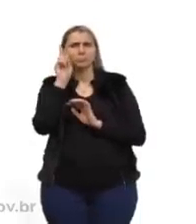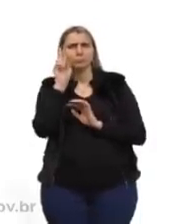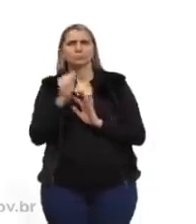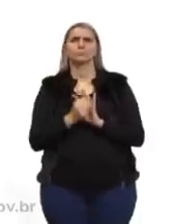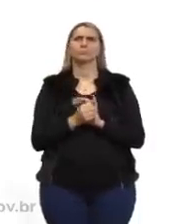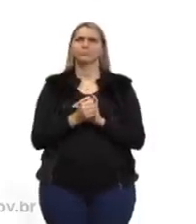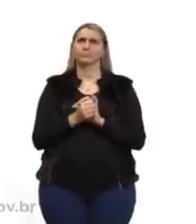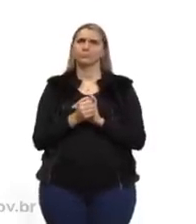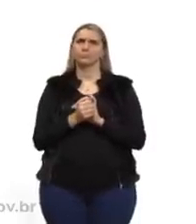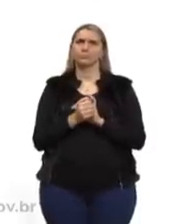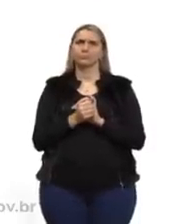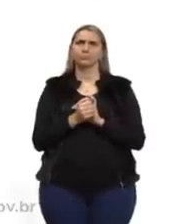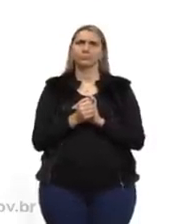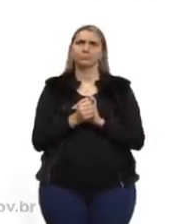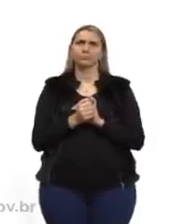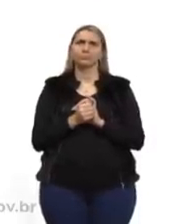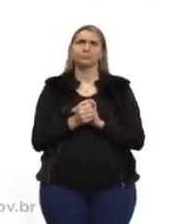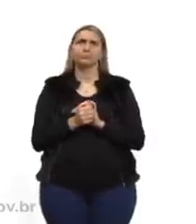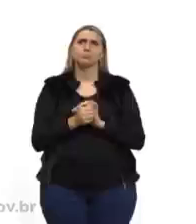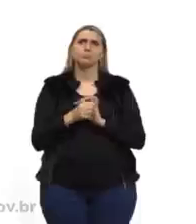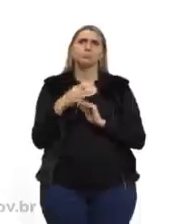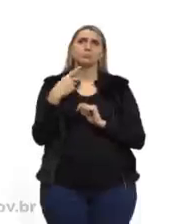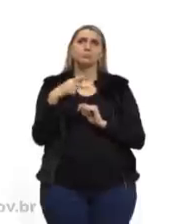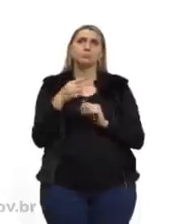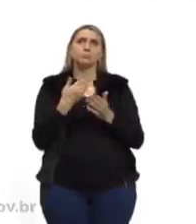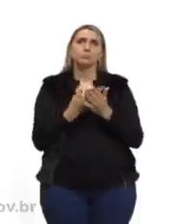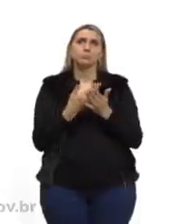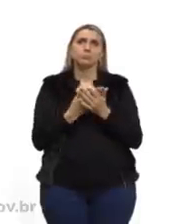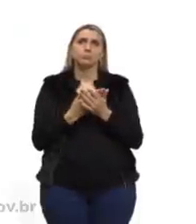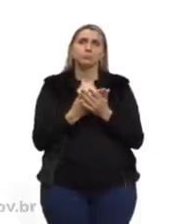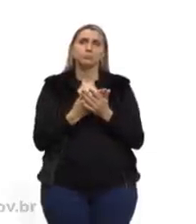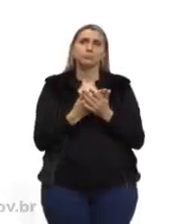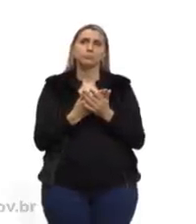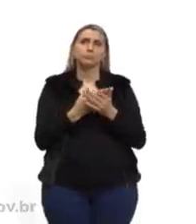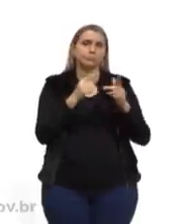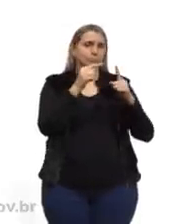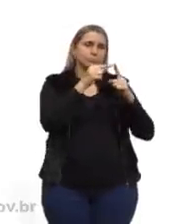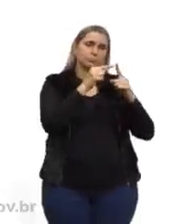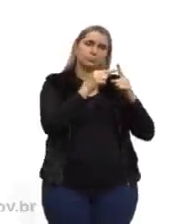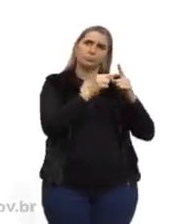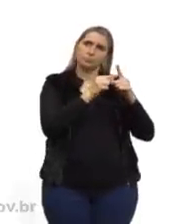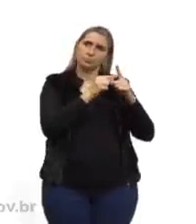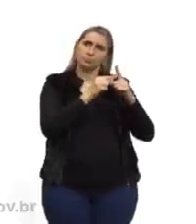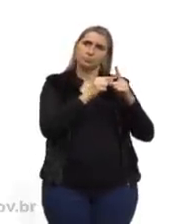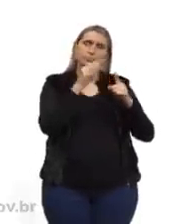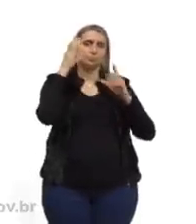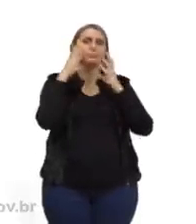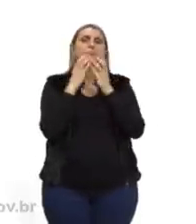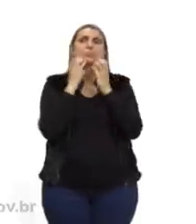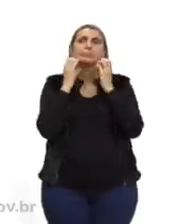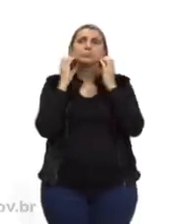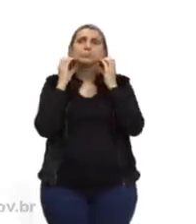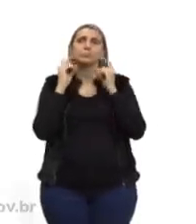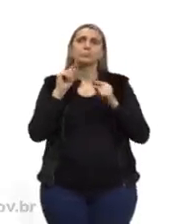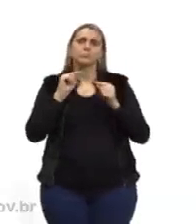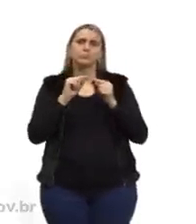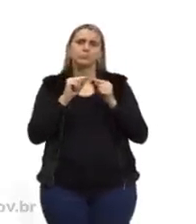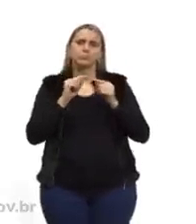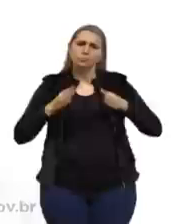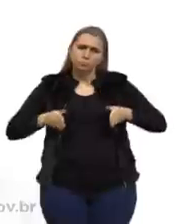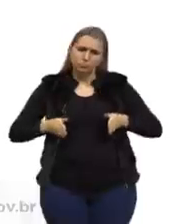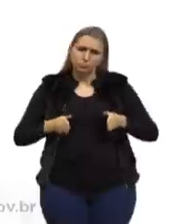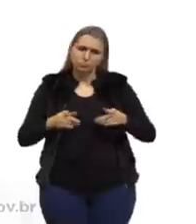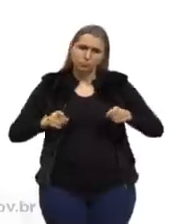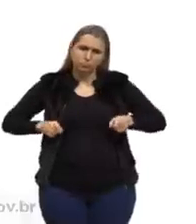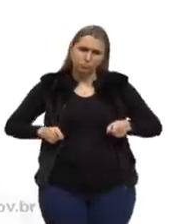aqui, para o estudo do Teorema de Thales, o que nós temos que ter claro? O que é uma reta paralela e